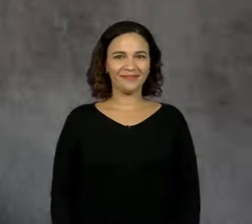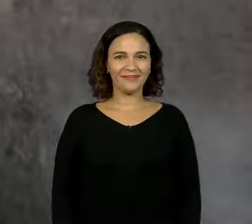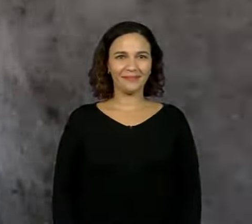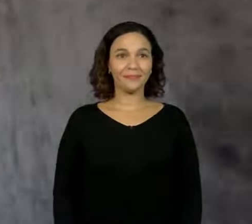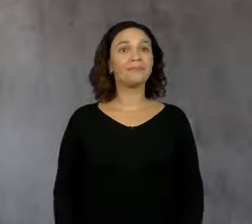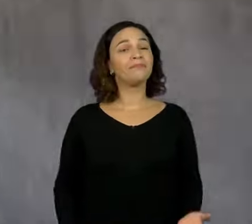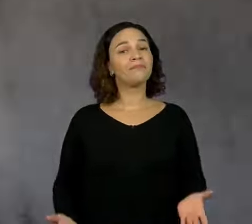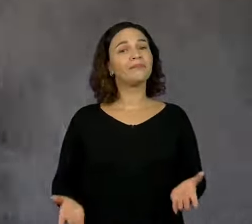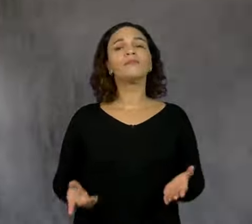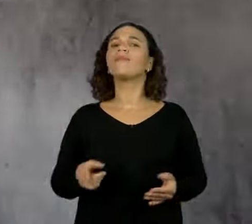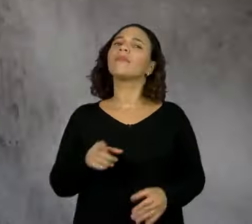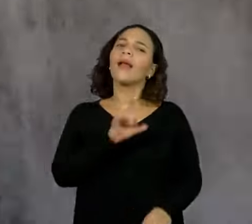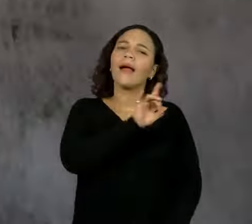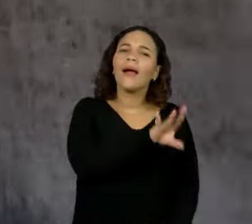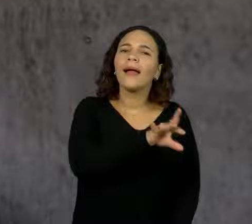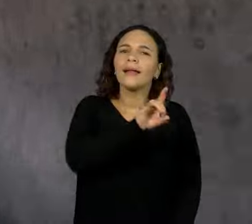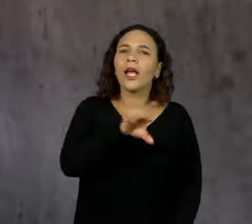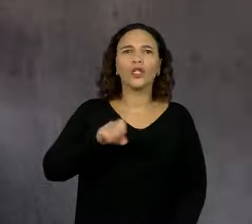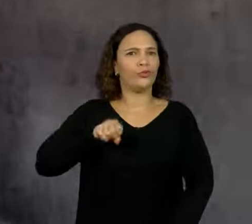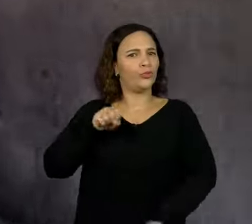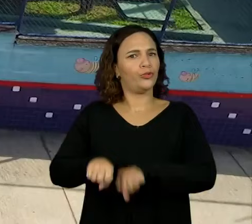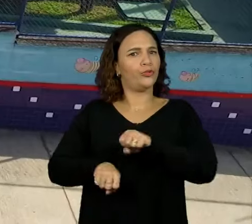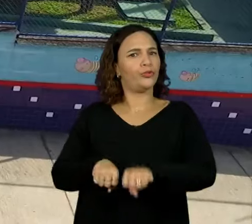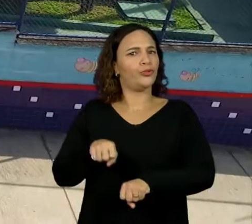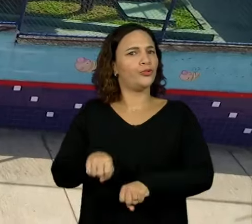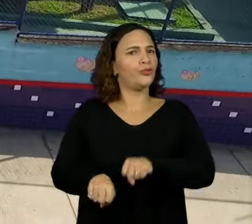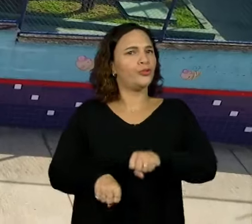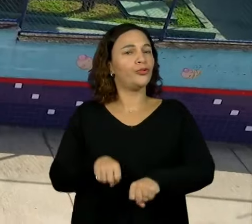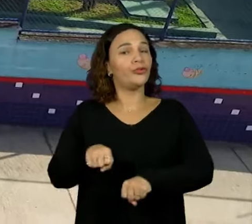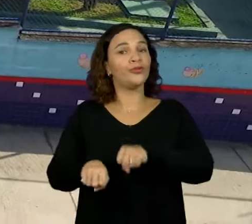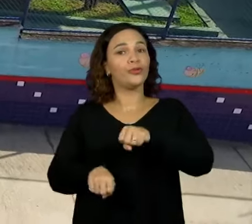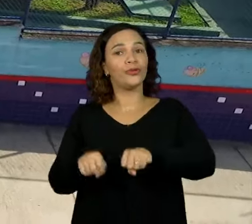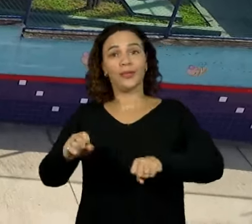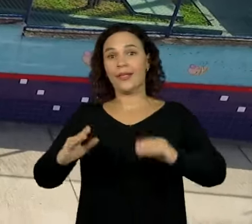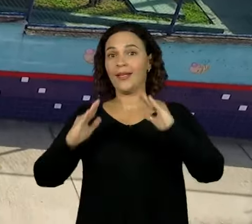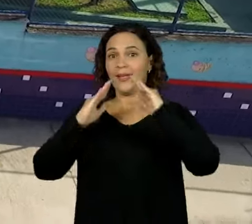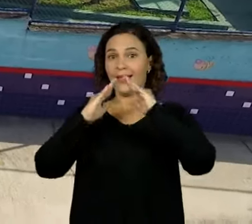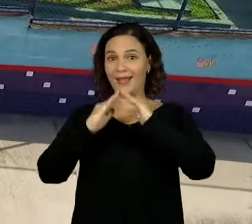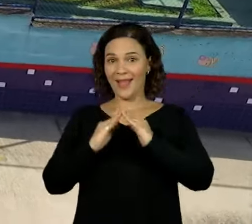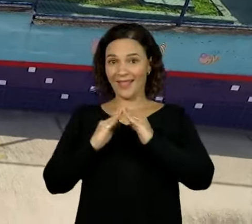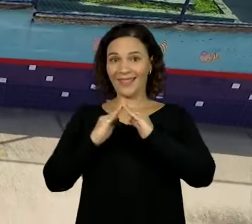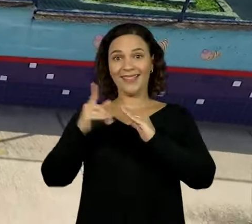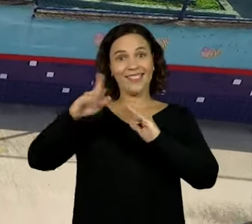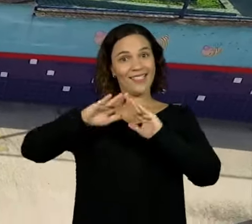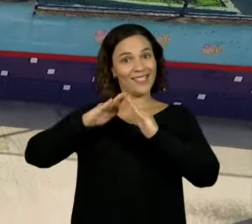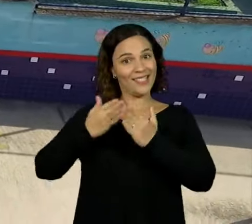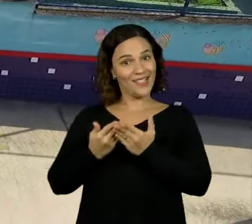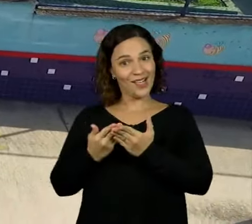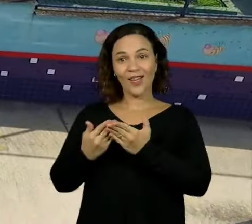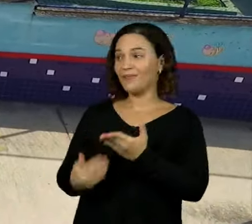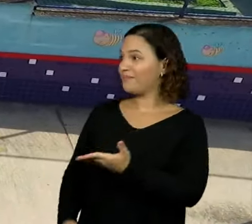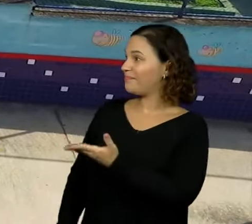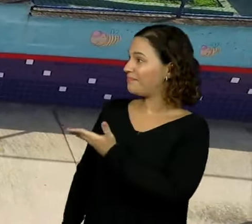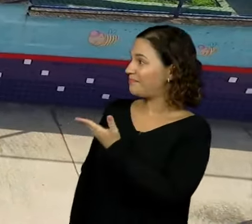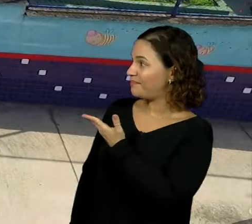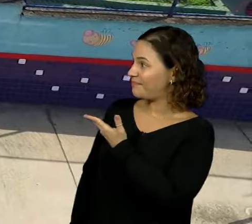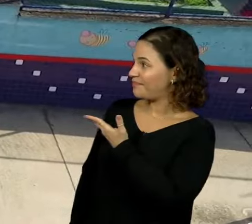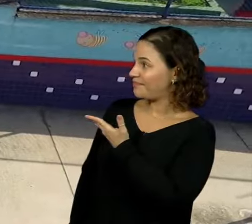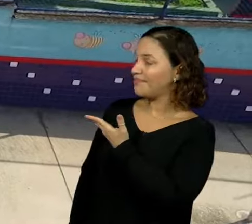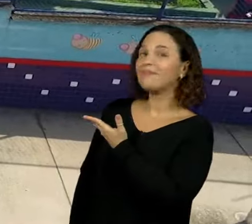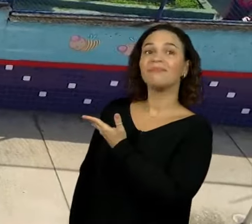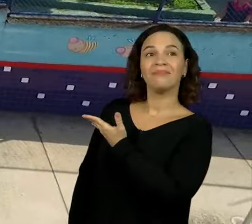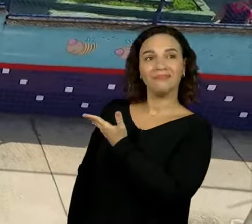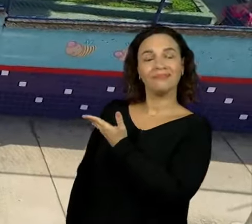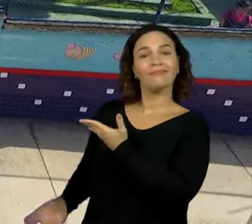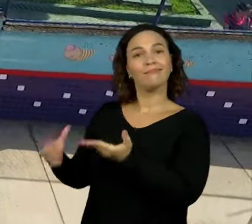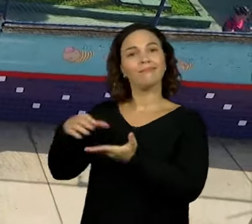Foi assim, com toda essa velocidade, que as crianças saíram do portão do Centro de Educação Infantil Arco-Íris Fundesp,